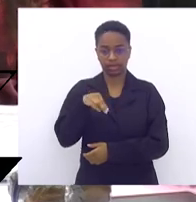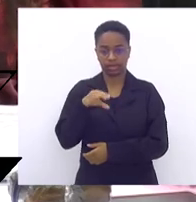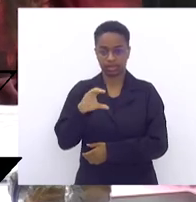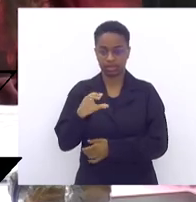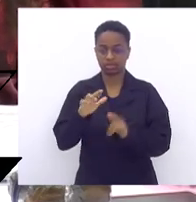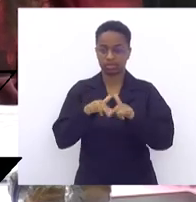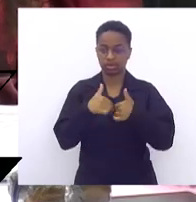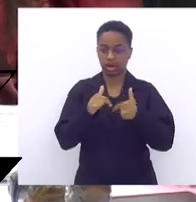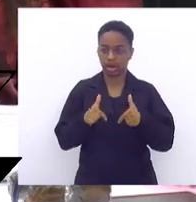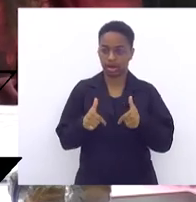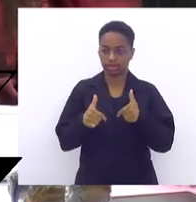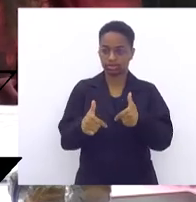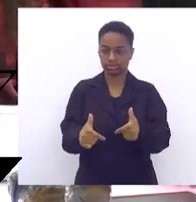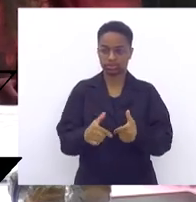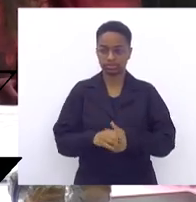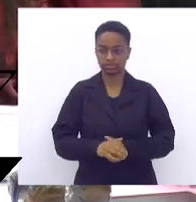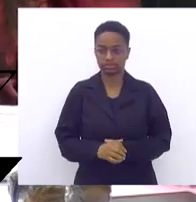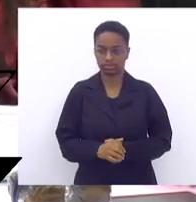iniciativa, que